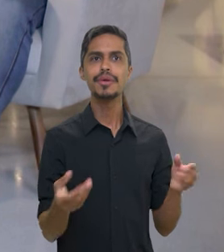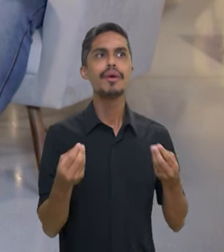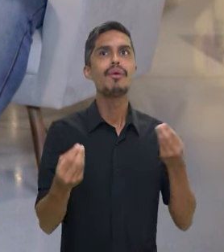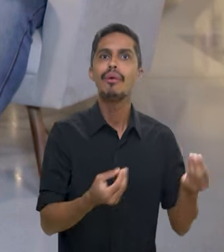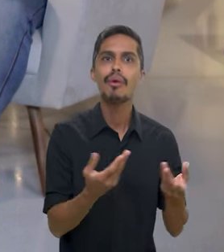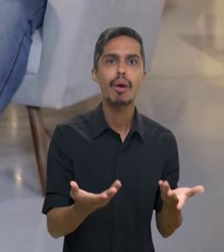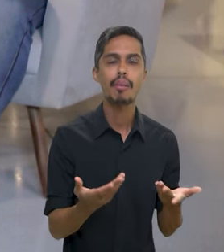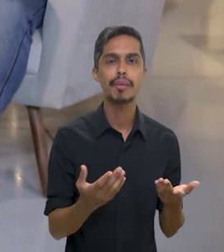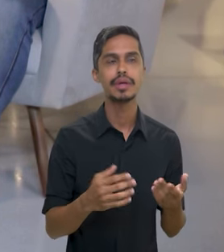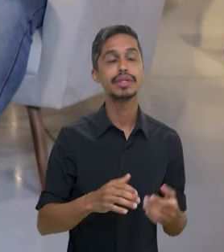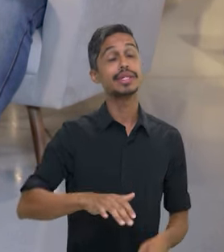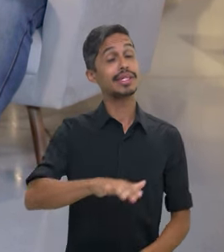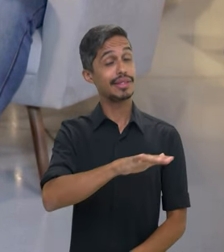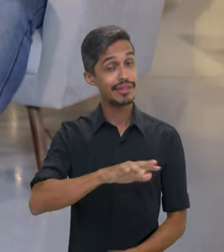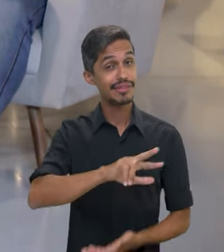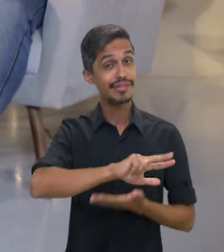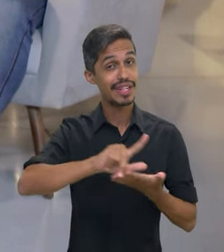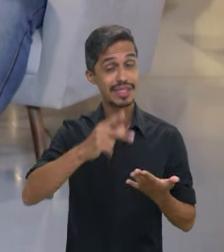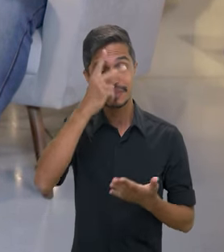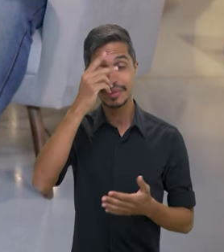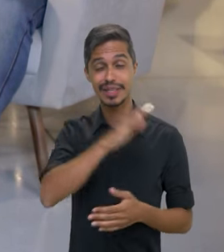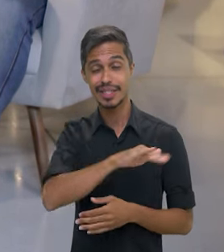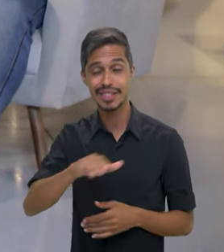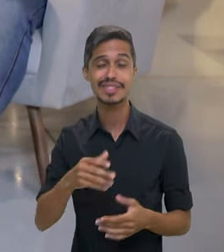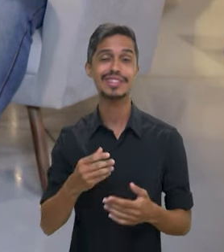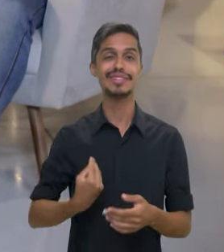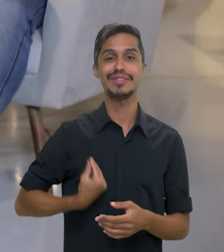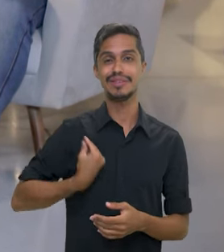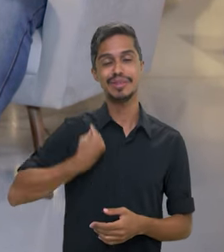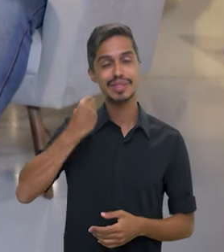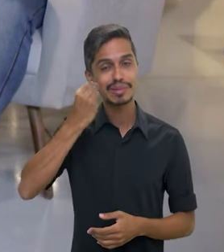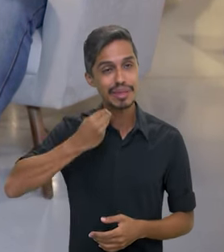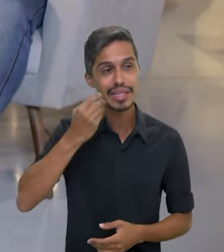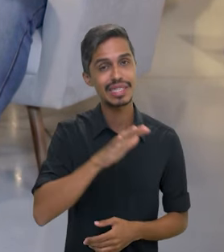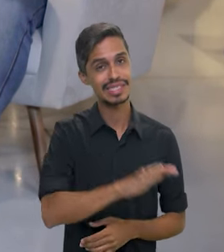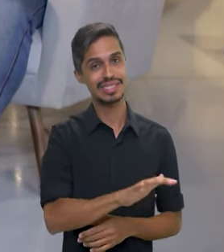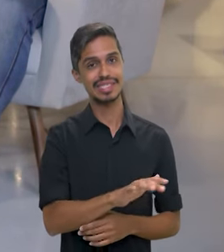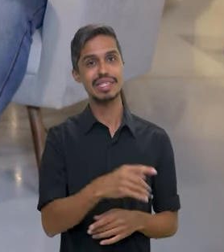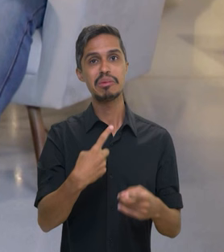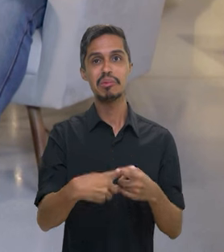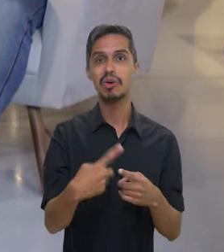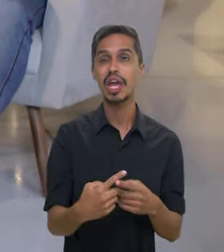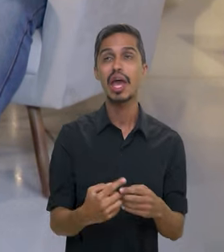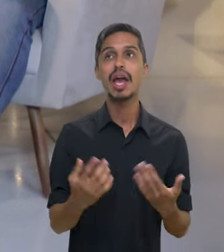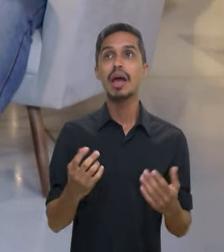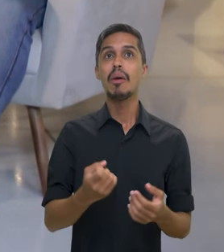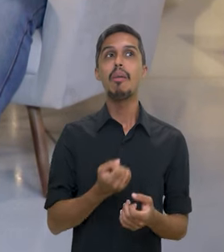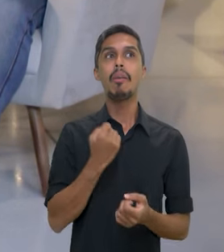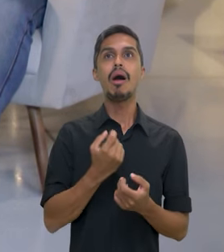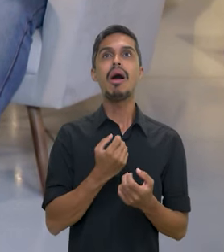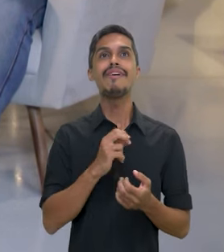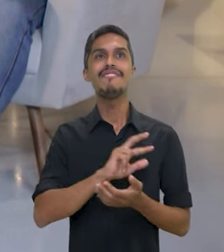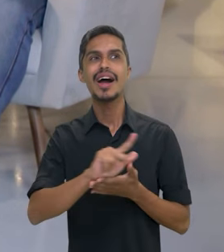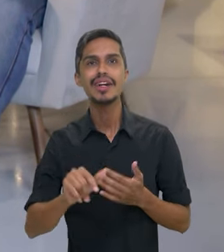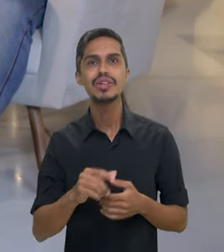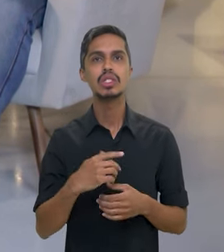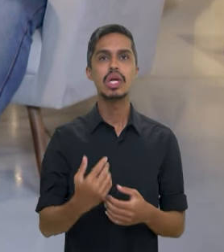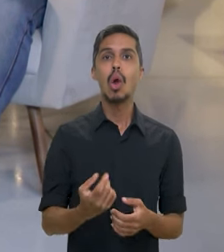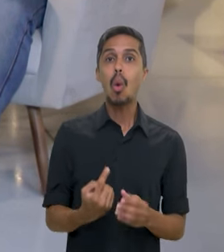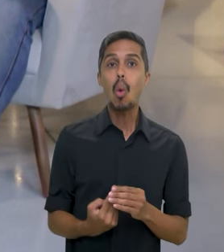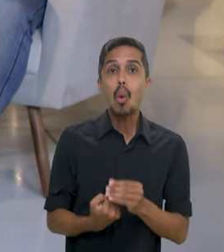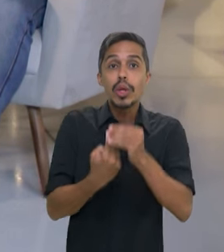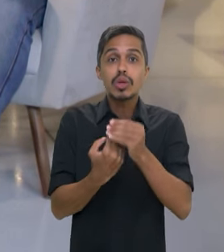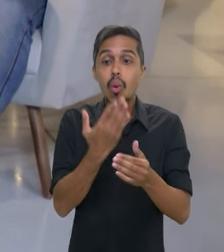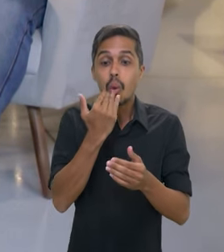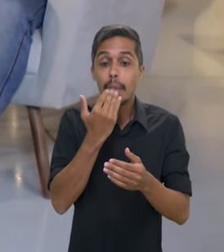essa é a realidade de muitas crianças, especialmente nas regiões mais pobres do nosso país, que, muitas vezes, o único alimento dela do dia